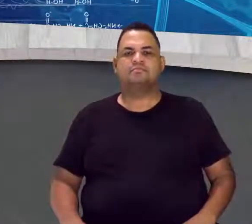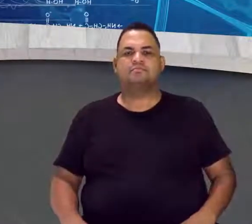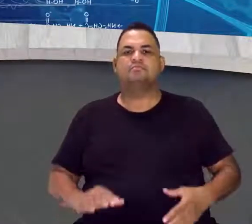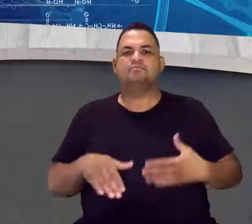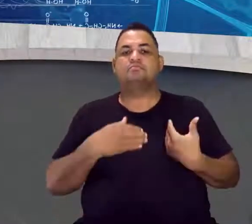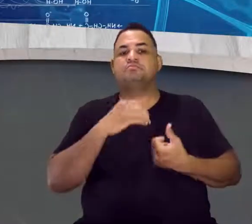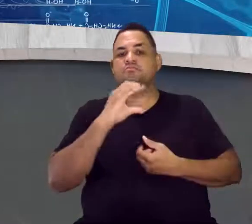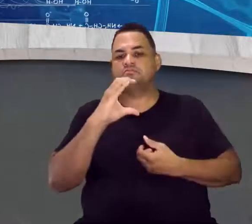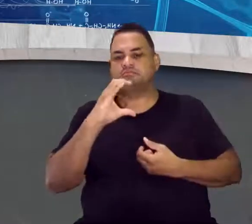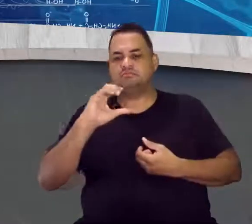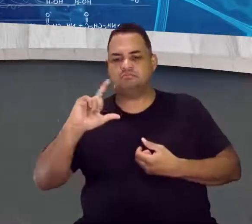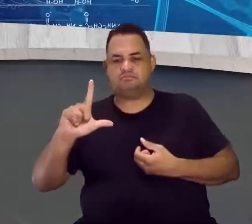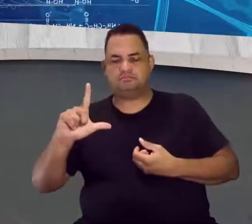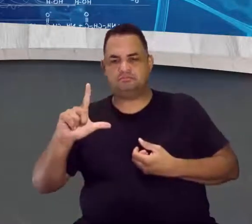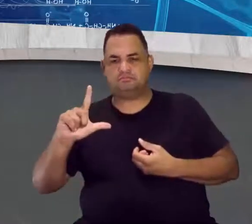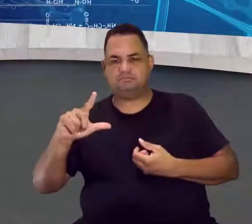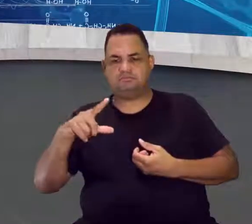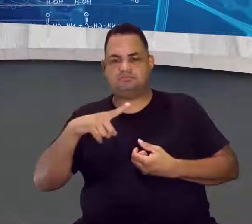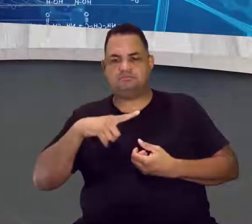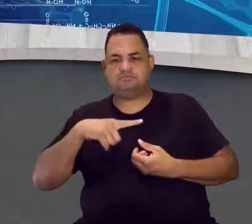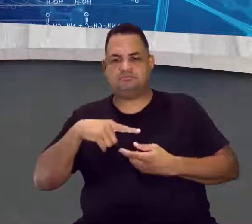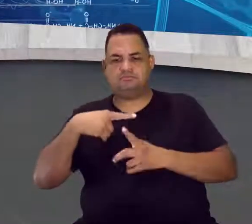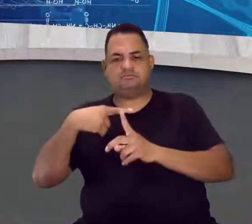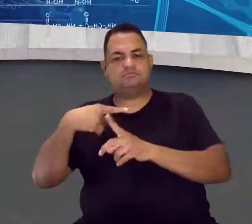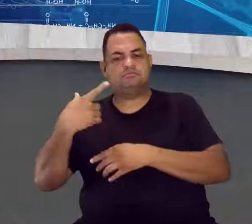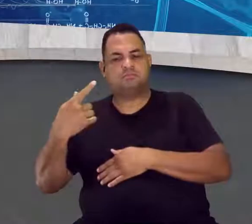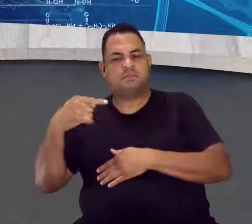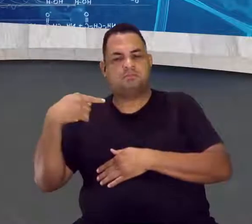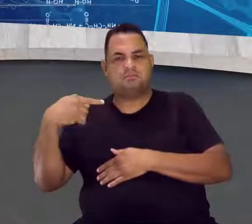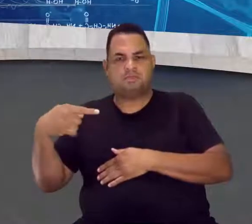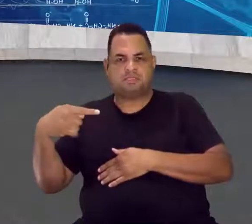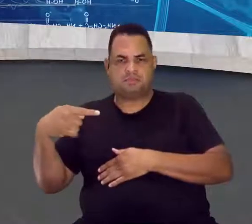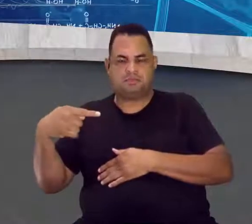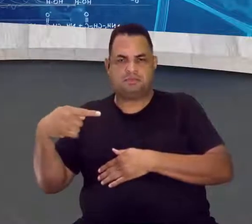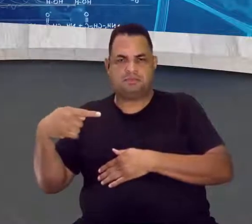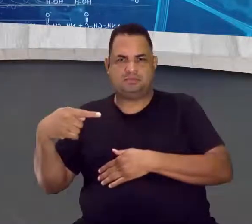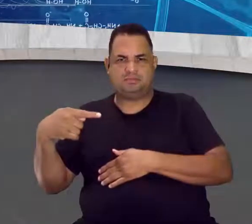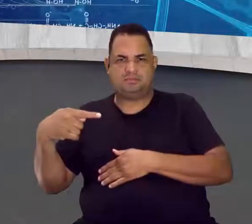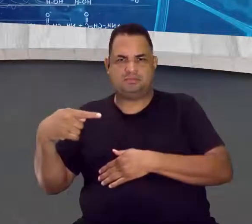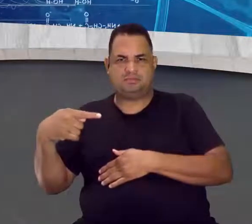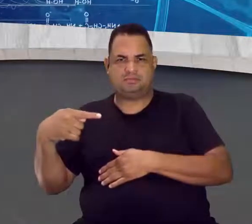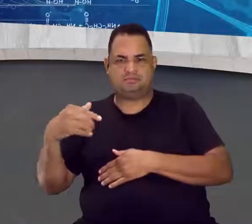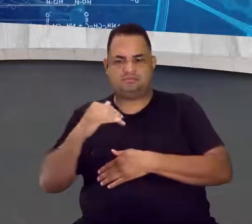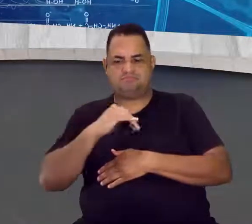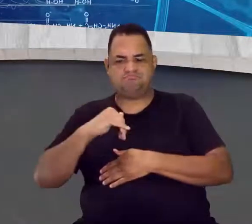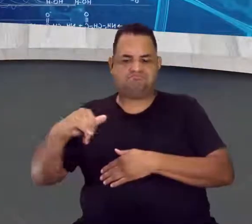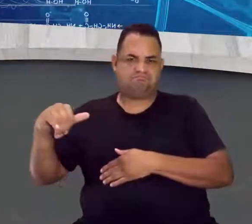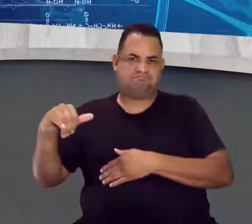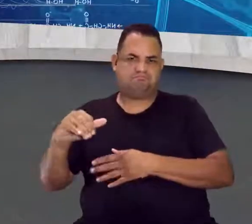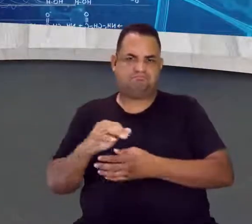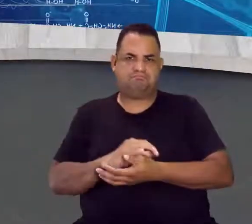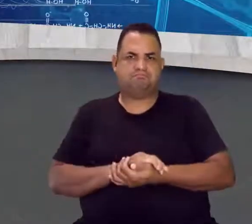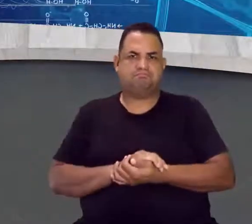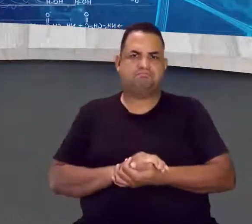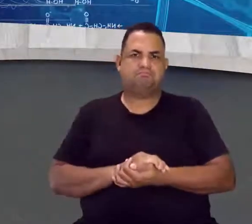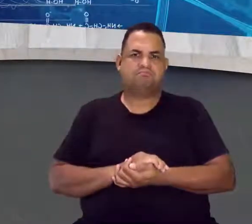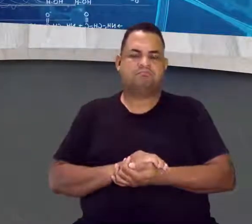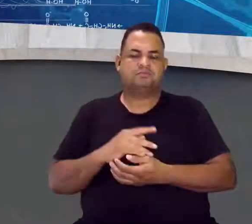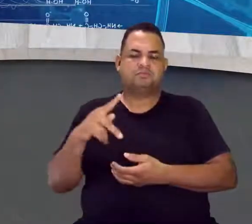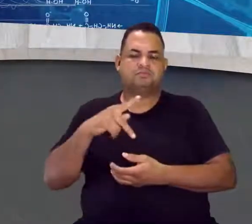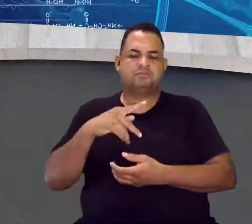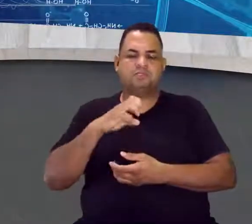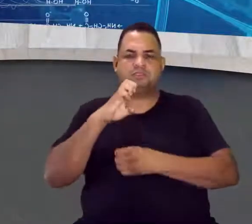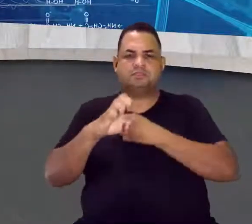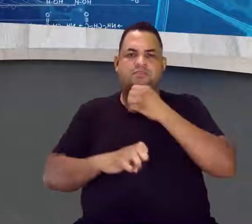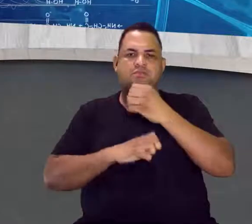o cloro, por ser mais eletronegativo, ele foi embora levando os pares de elétrons que estavam